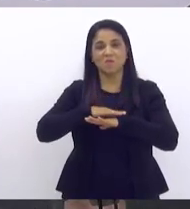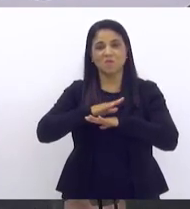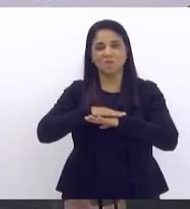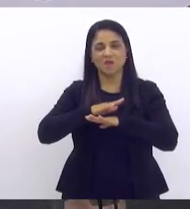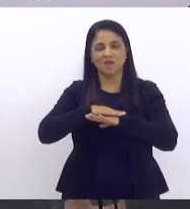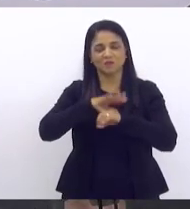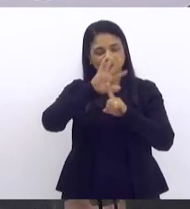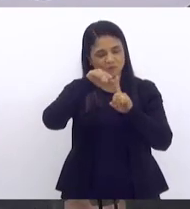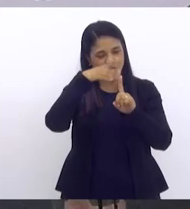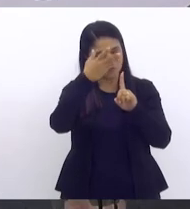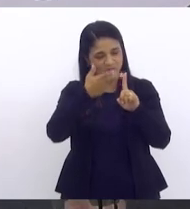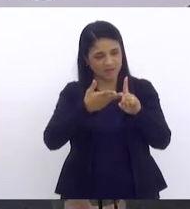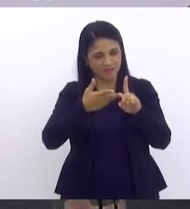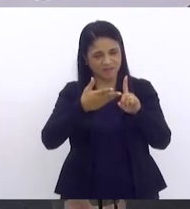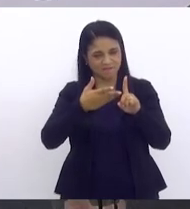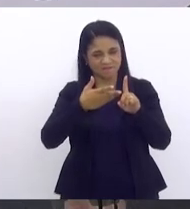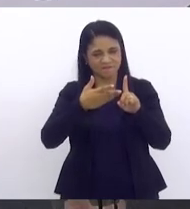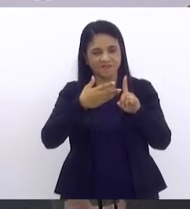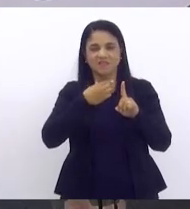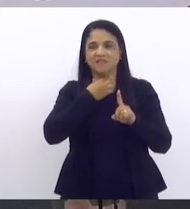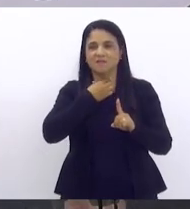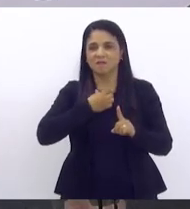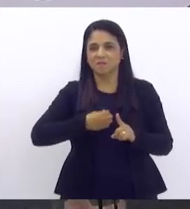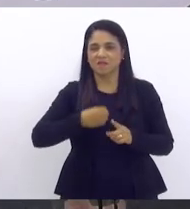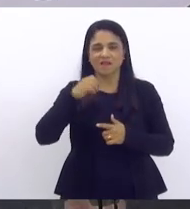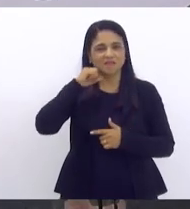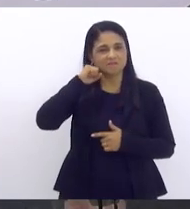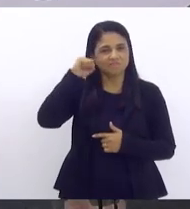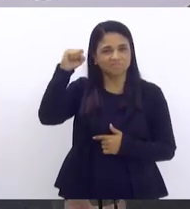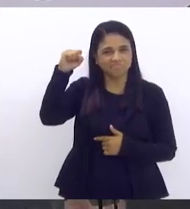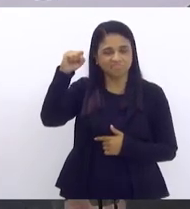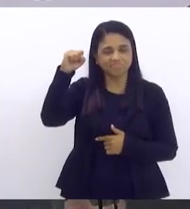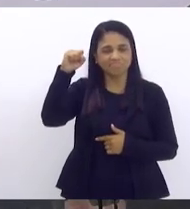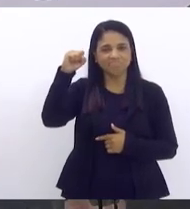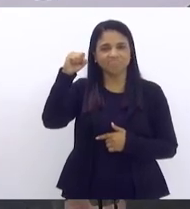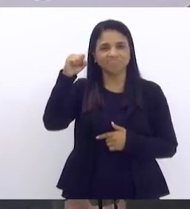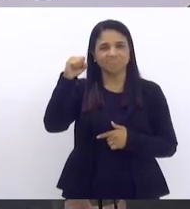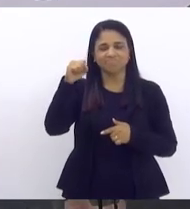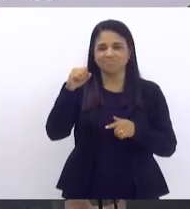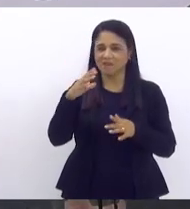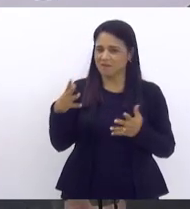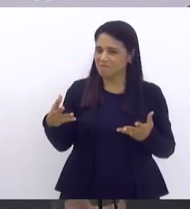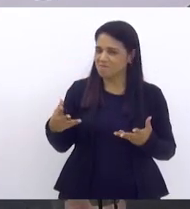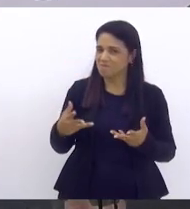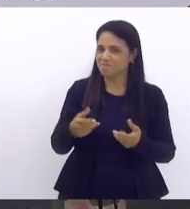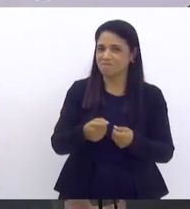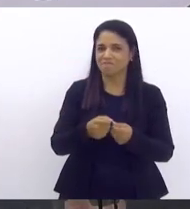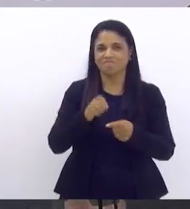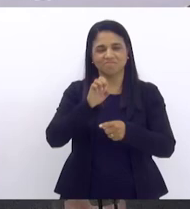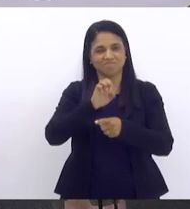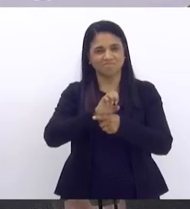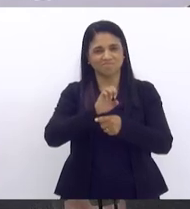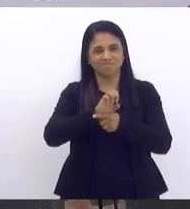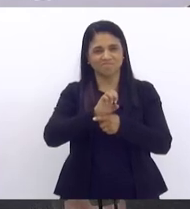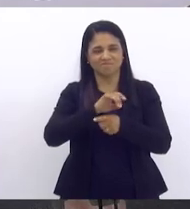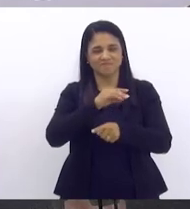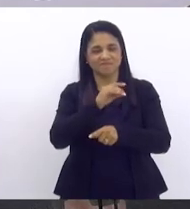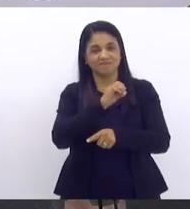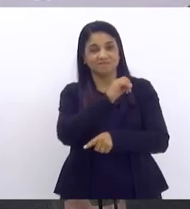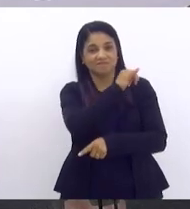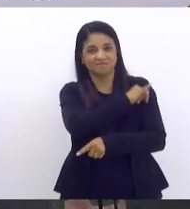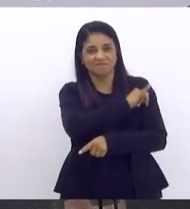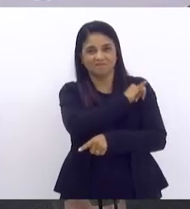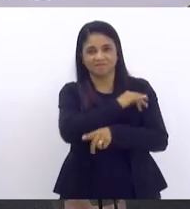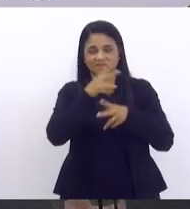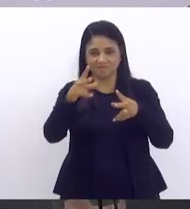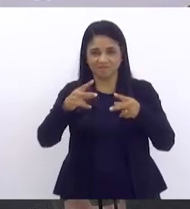solene, que é a entrega da nossa medalha Tiradentes, a maior comenda do Estado do Rio de Janeiro, que é a honraria oferecida pela